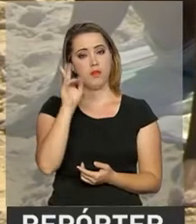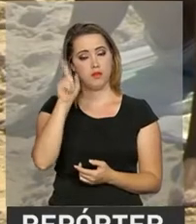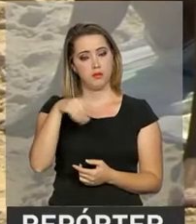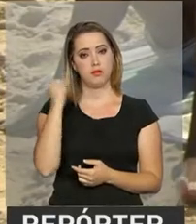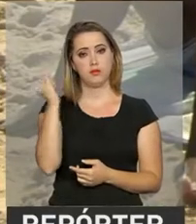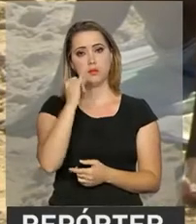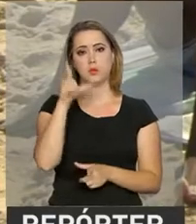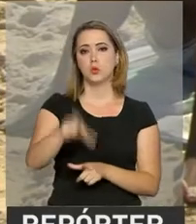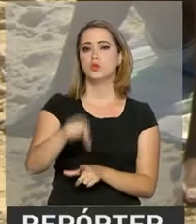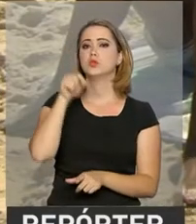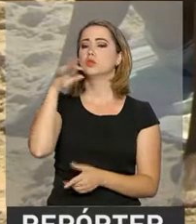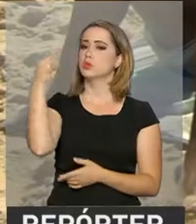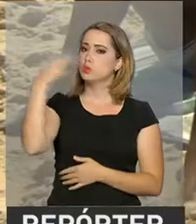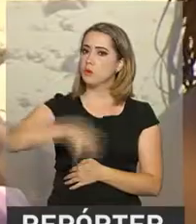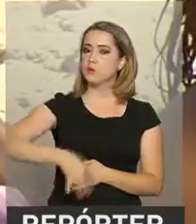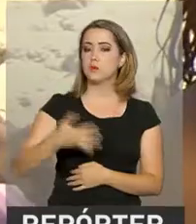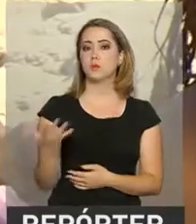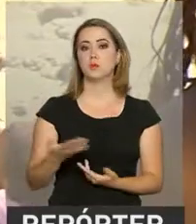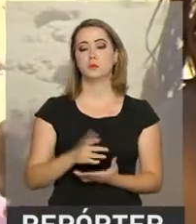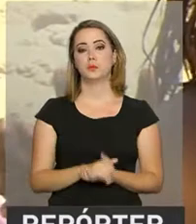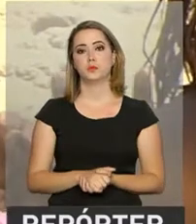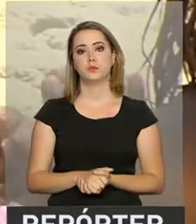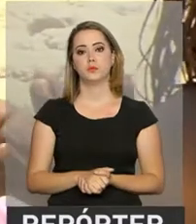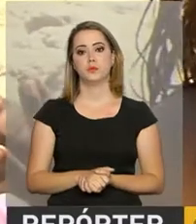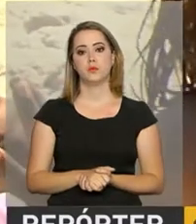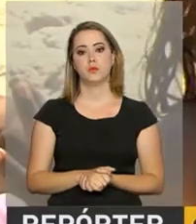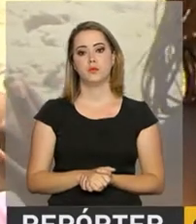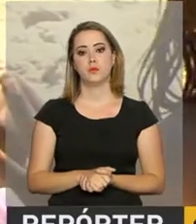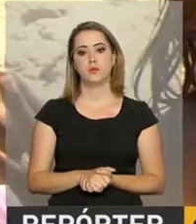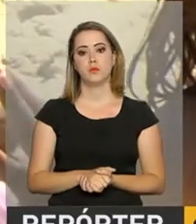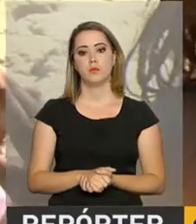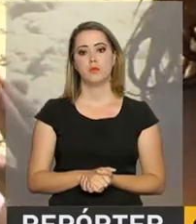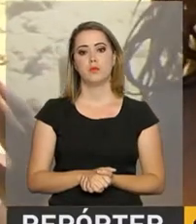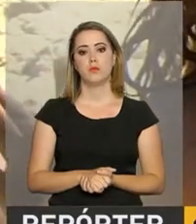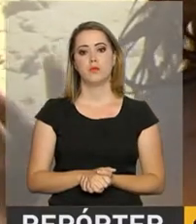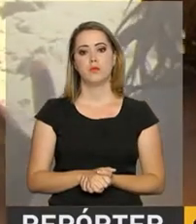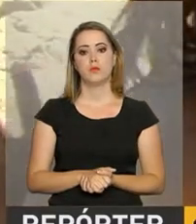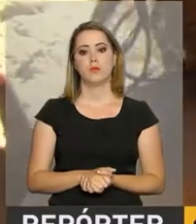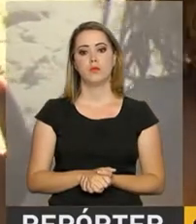critérios na hora de escolher um bronzeador. Pode dar